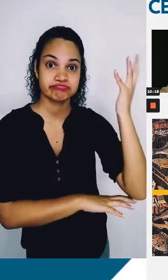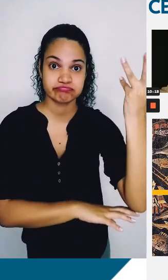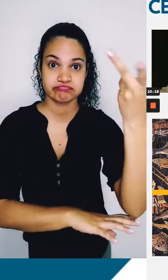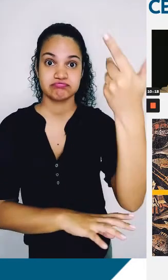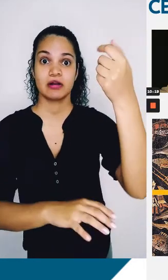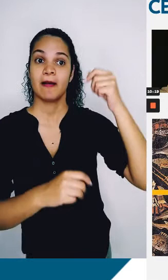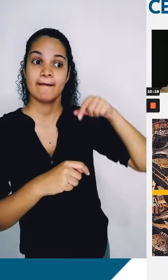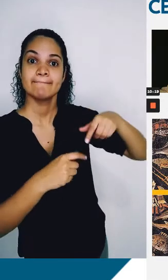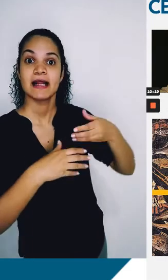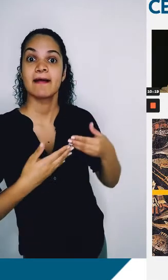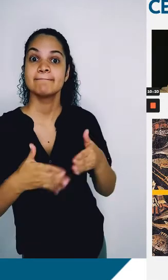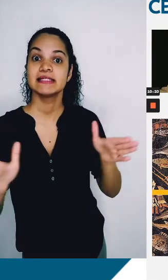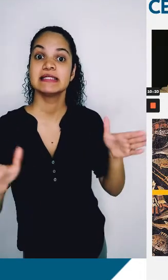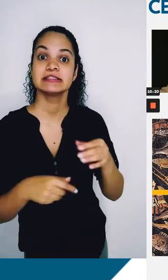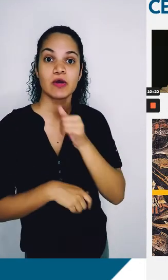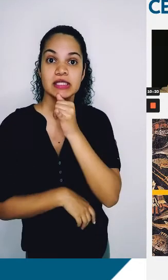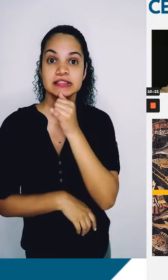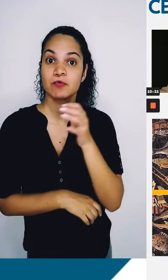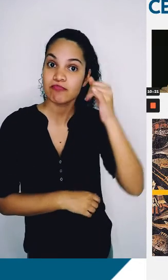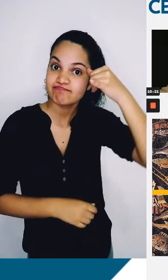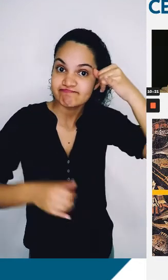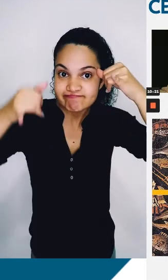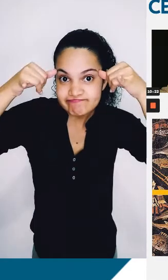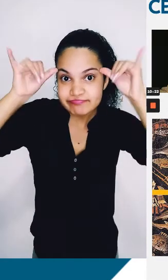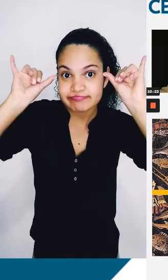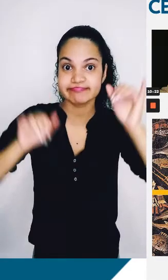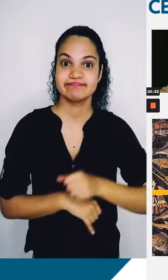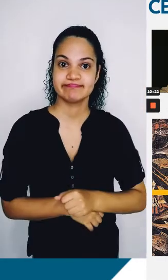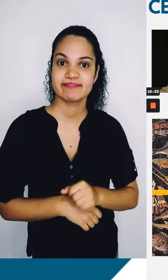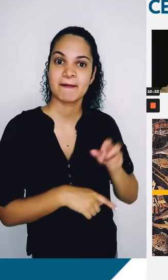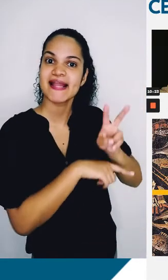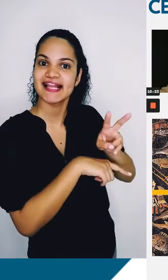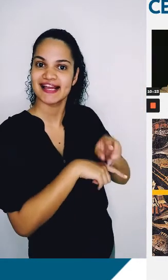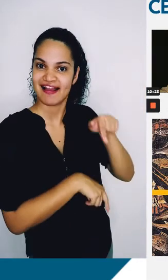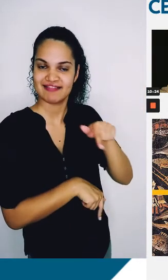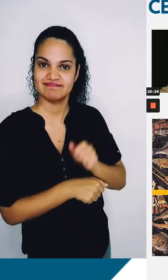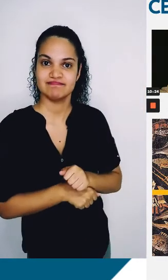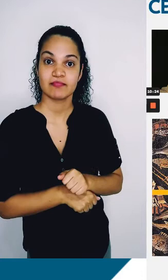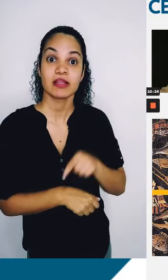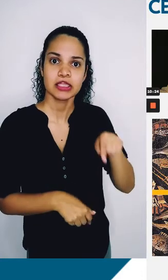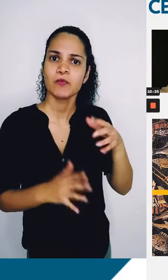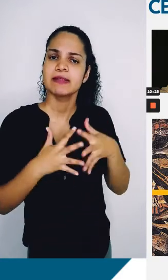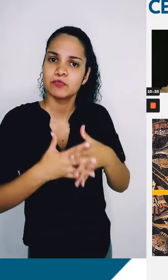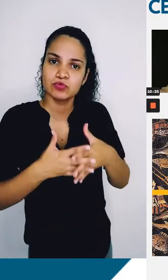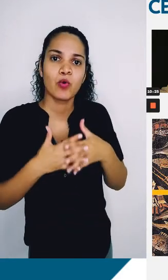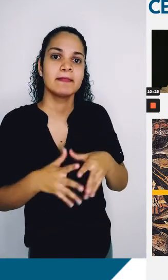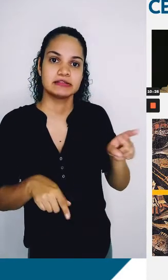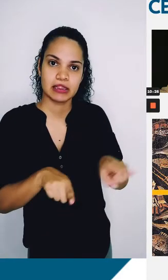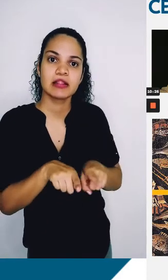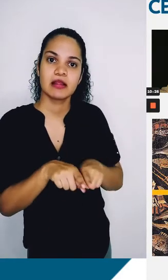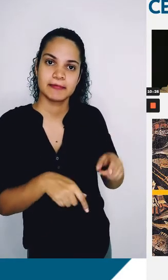de desmatamento para ampliação, por exemplo, da produção de gado? Então, isso é muito amplo, é muito complexo. Nós temos também